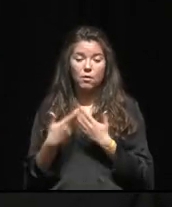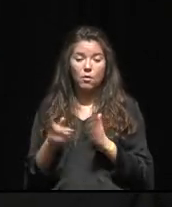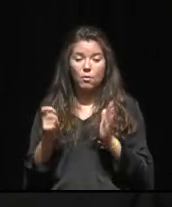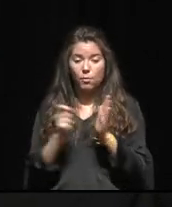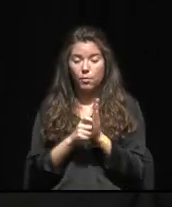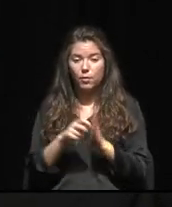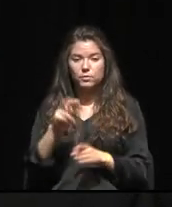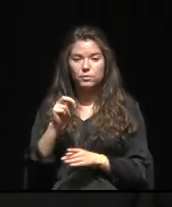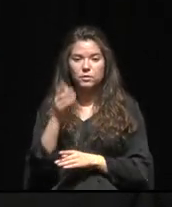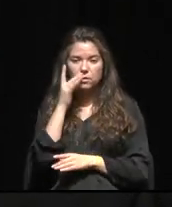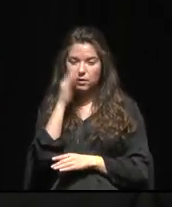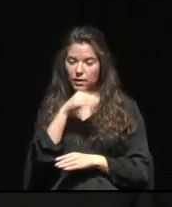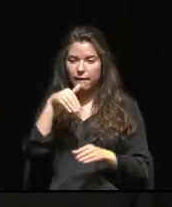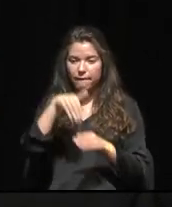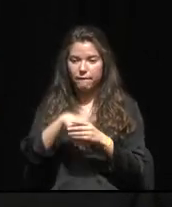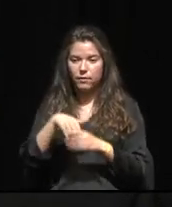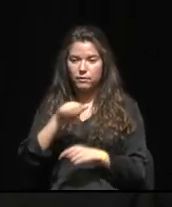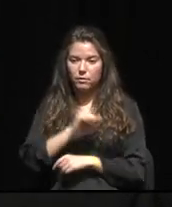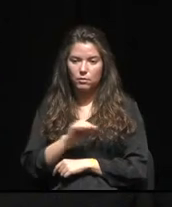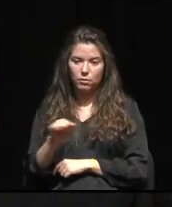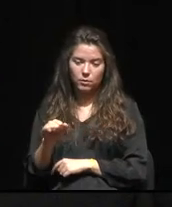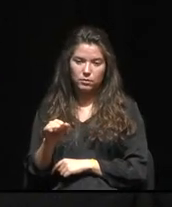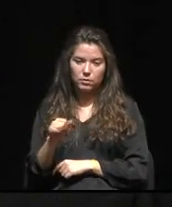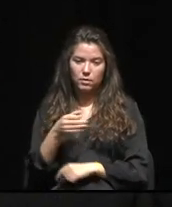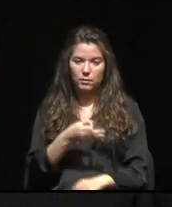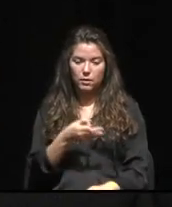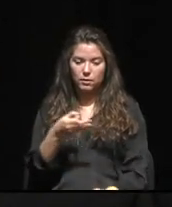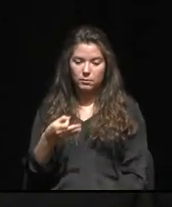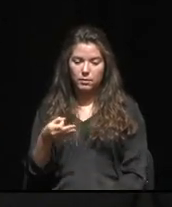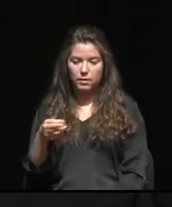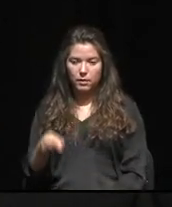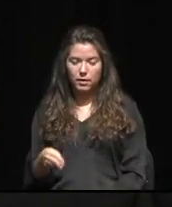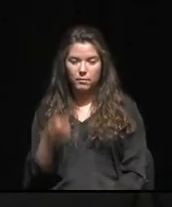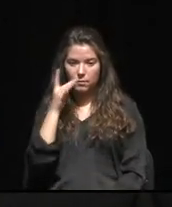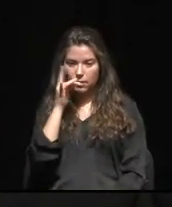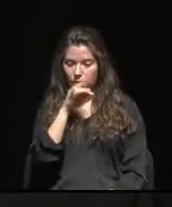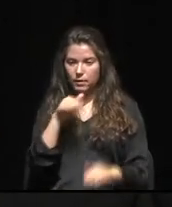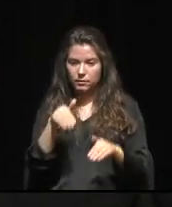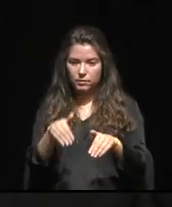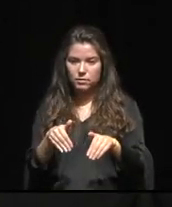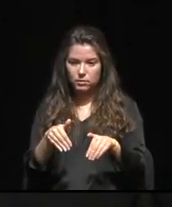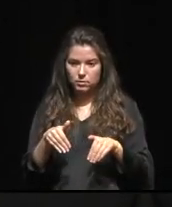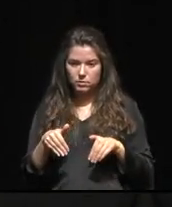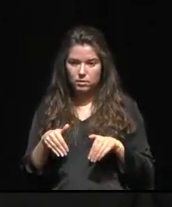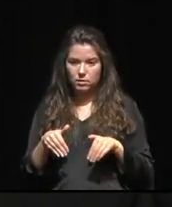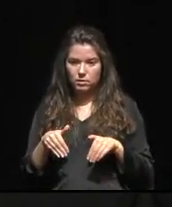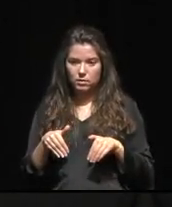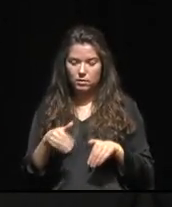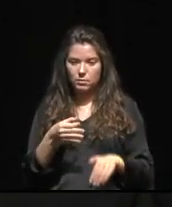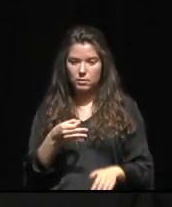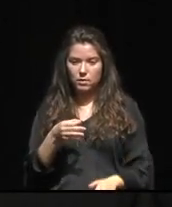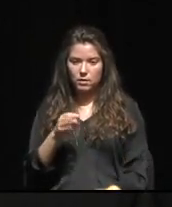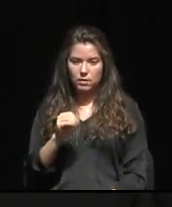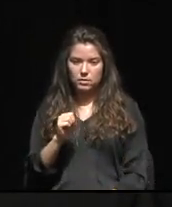três quem Vota contra PPM quem se abstém